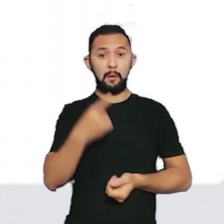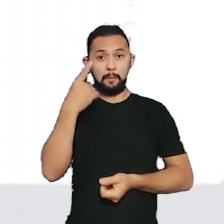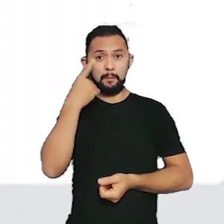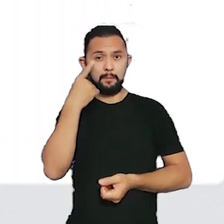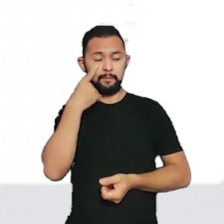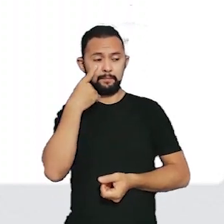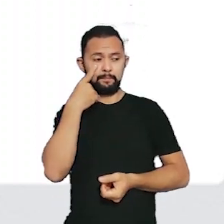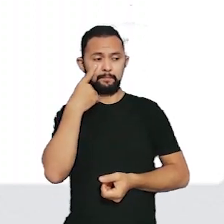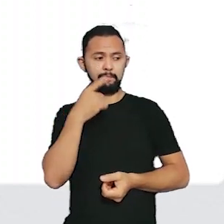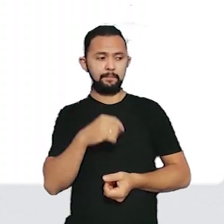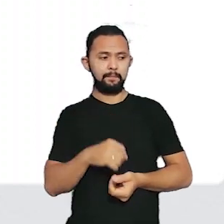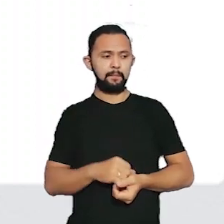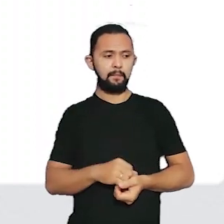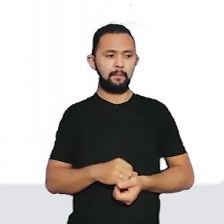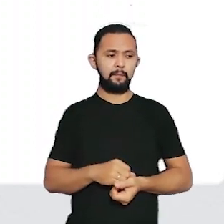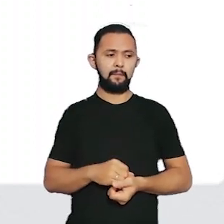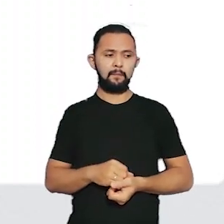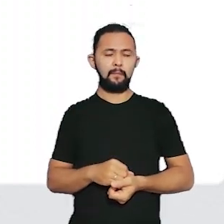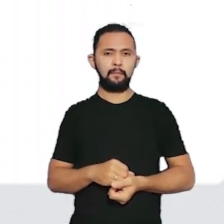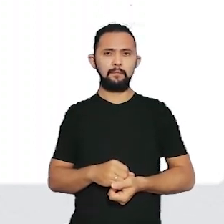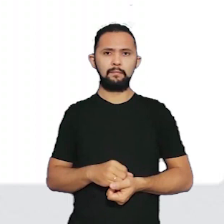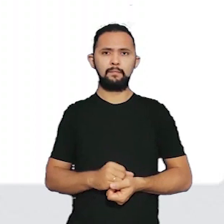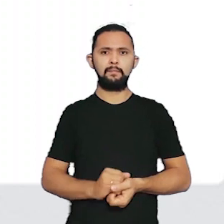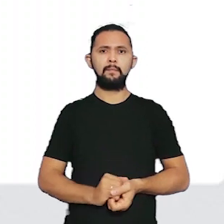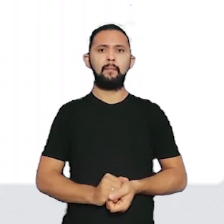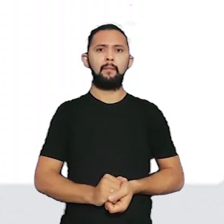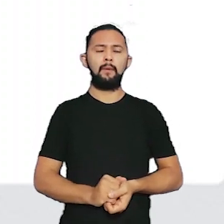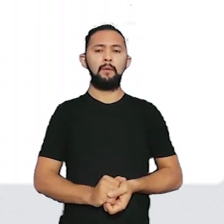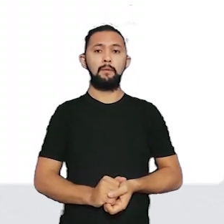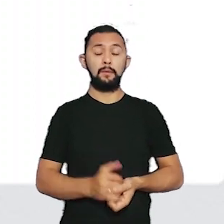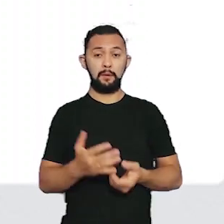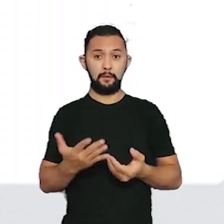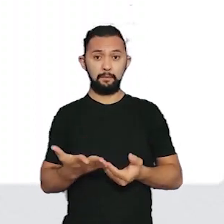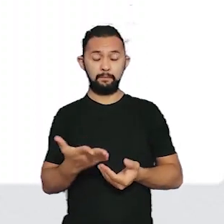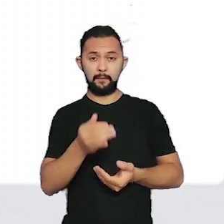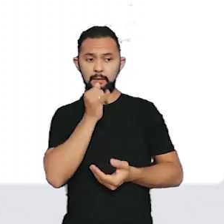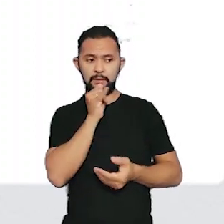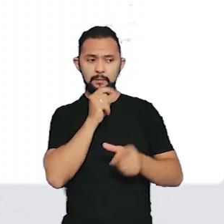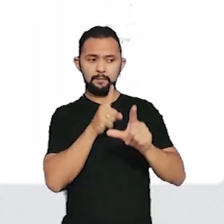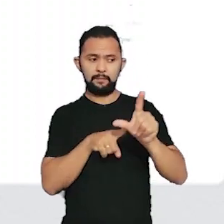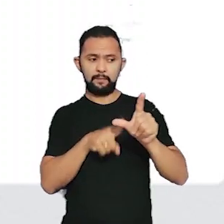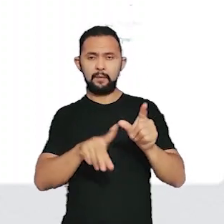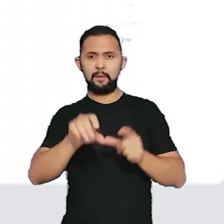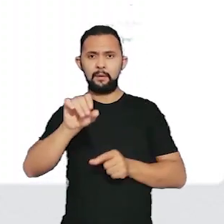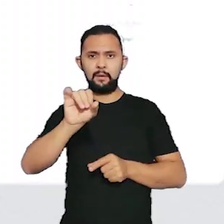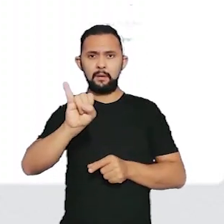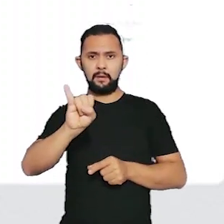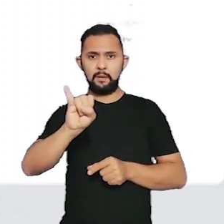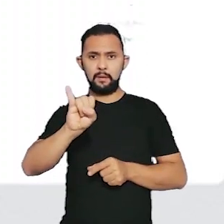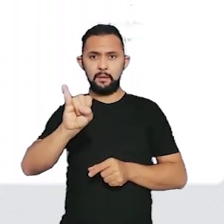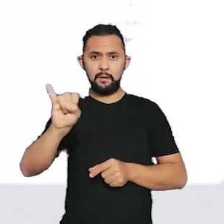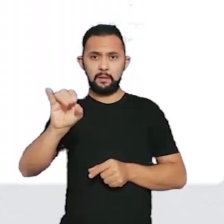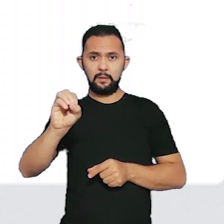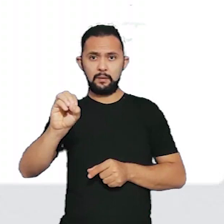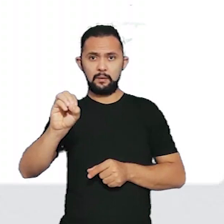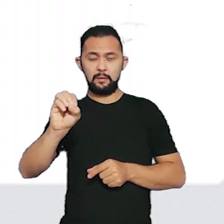né? Quem não sabe aí o que é sezão, é uma febre muito alta, tá? Então, o lavrador revirou os olhos e começou a tremer, como se estivesse